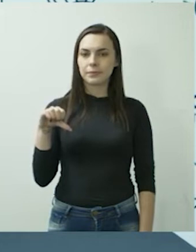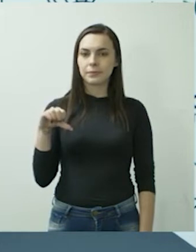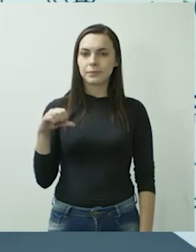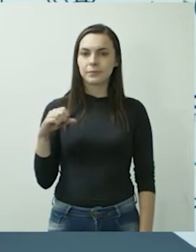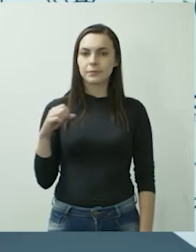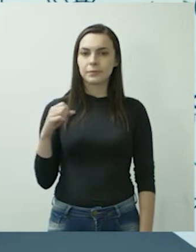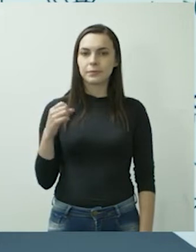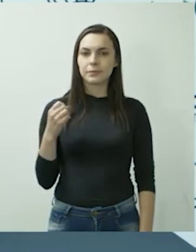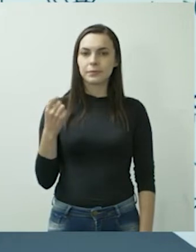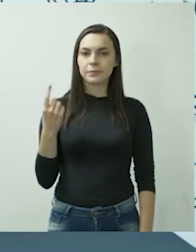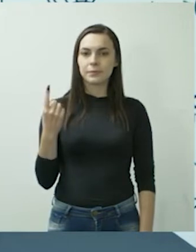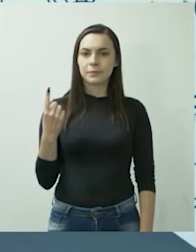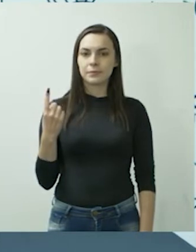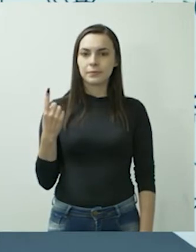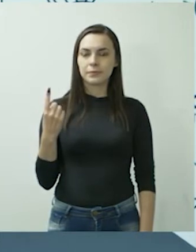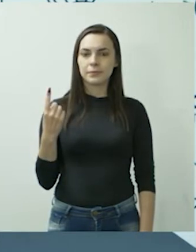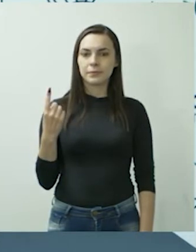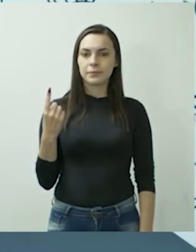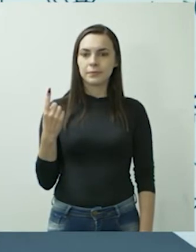9,